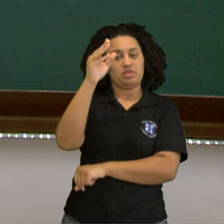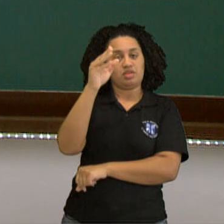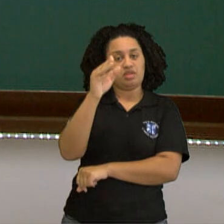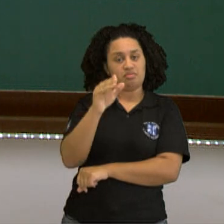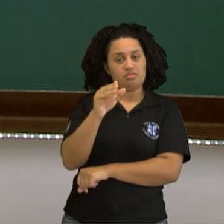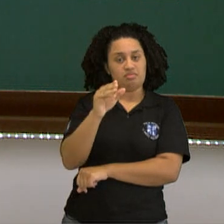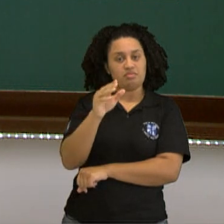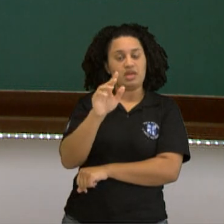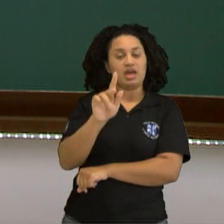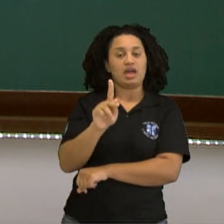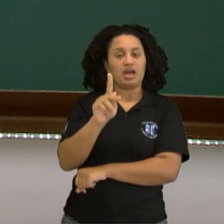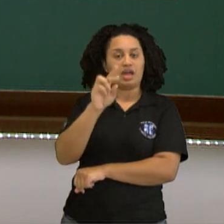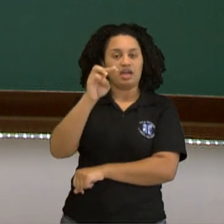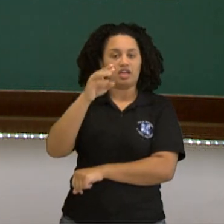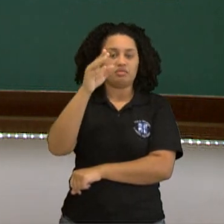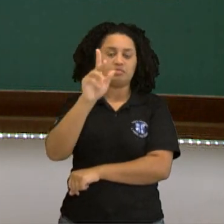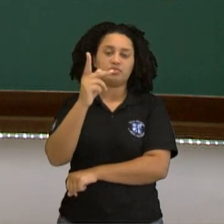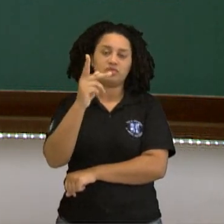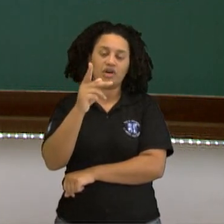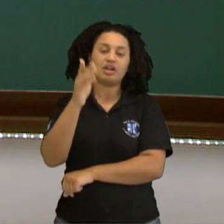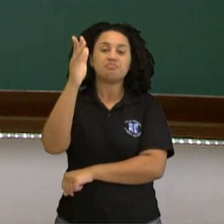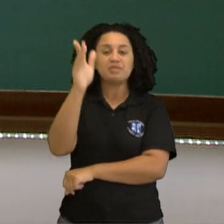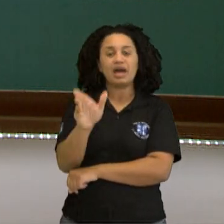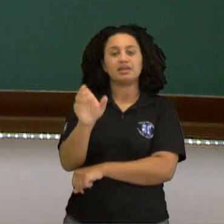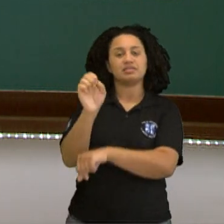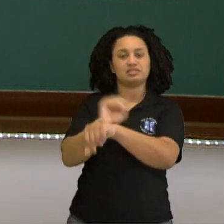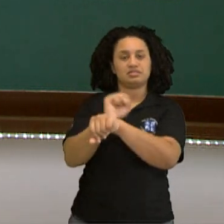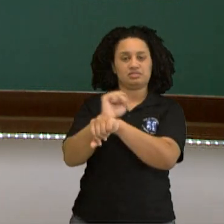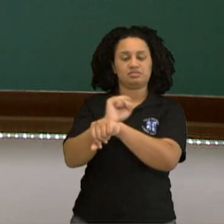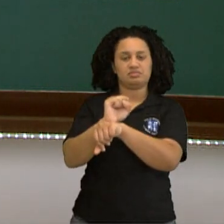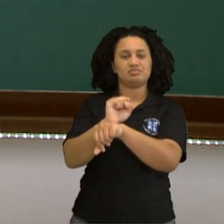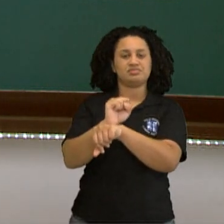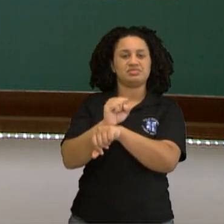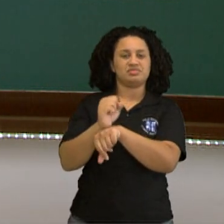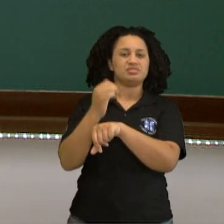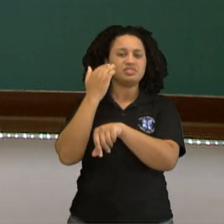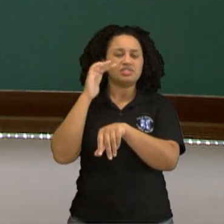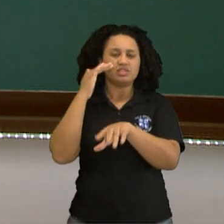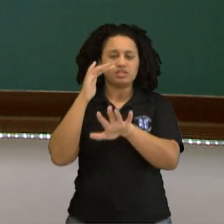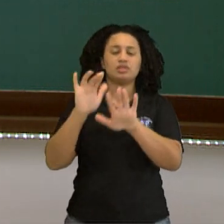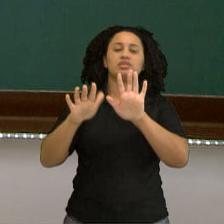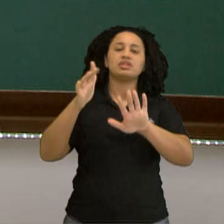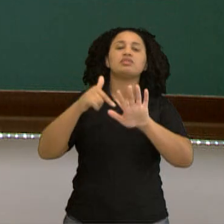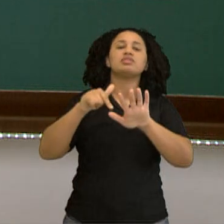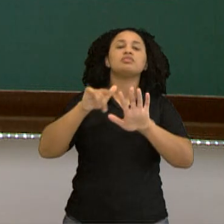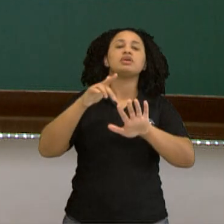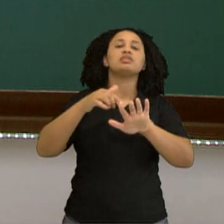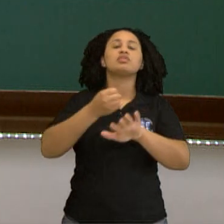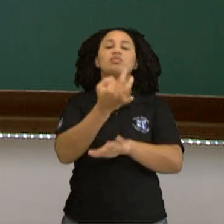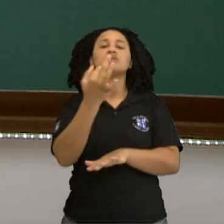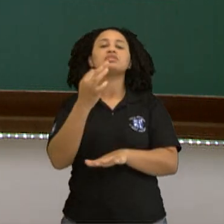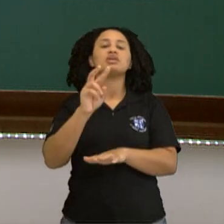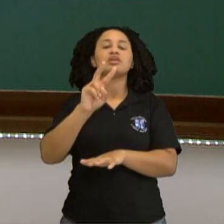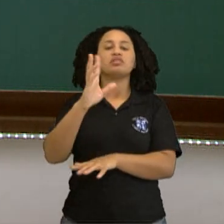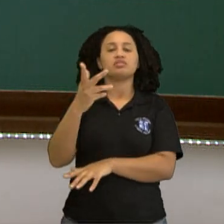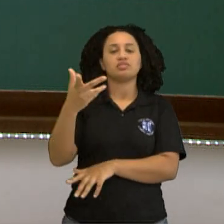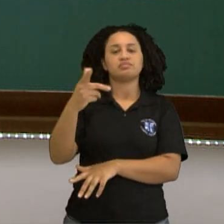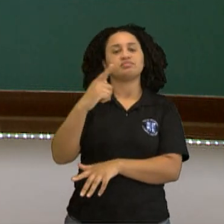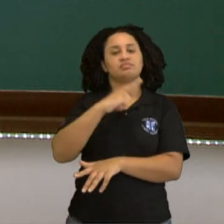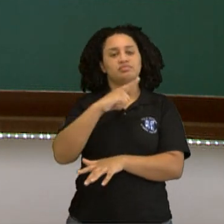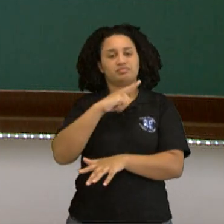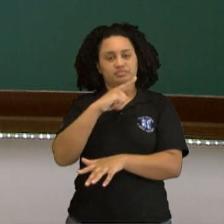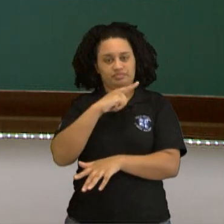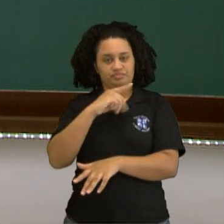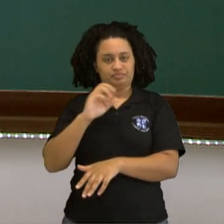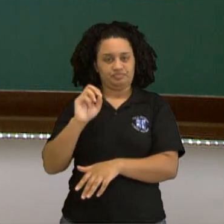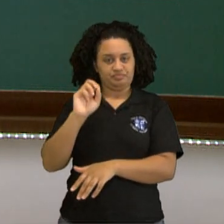segundo ele ganha tantos quilômetros por hora, ou a cada 1 segundo ele ganha ou perde, pode ser, tantos metros por